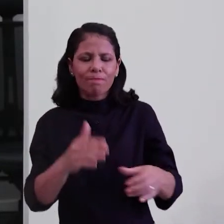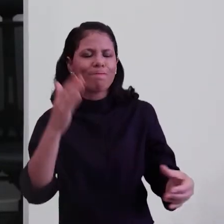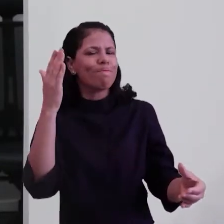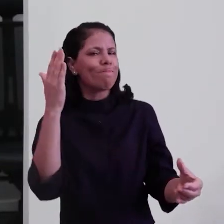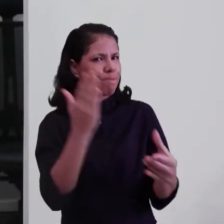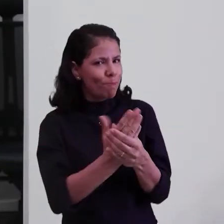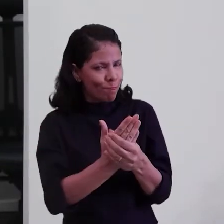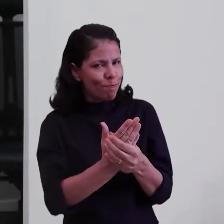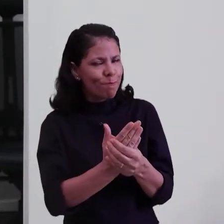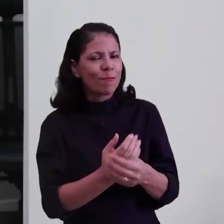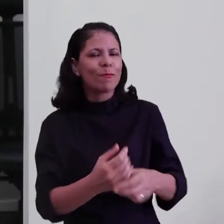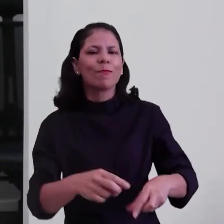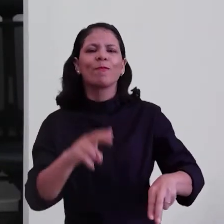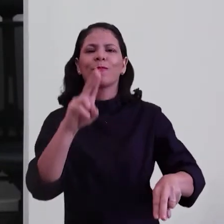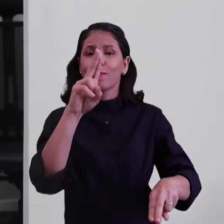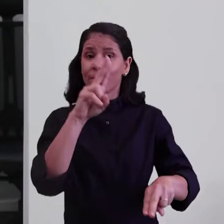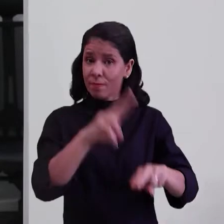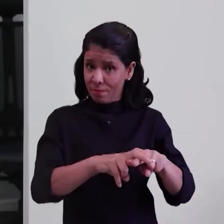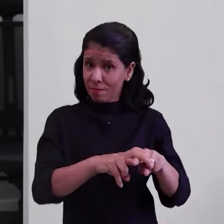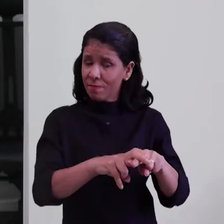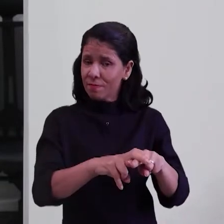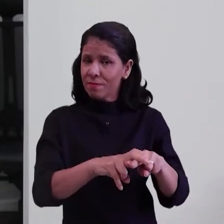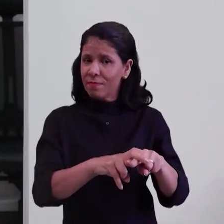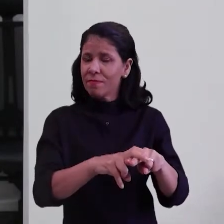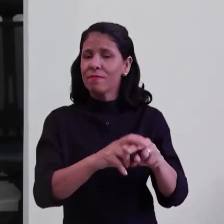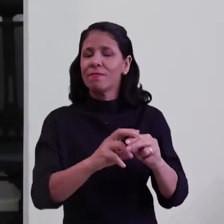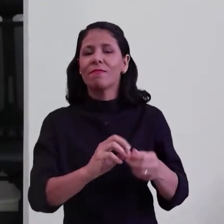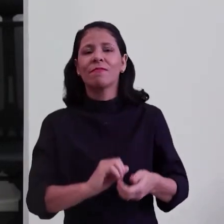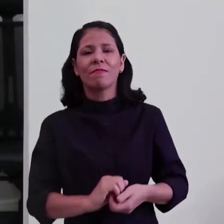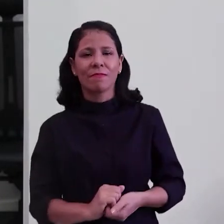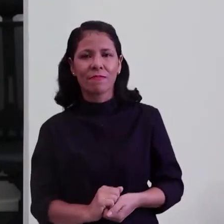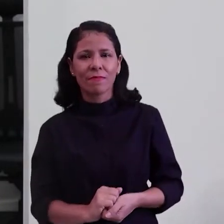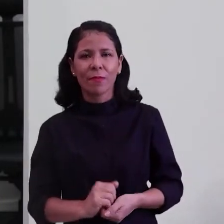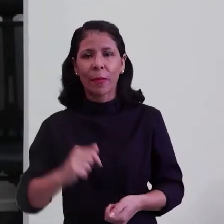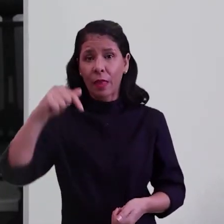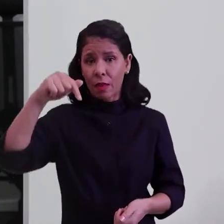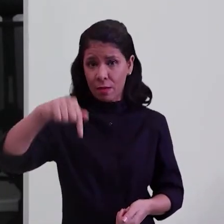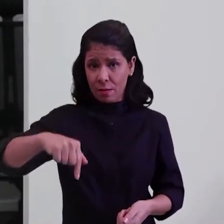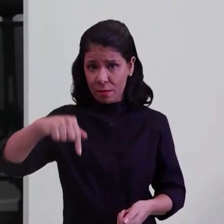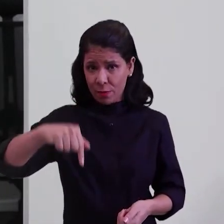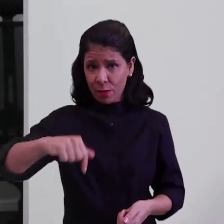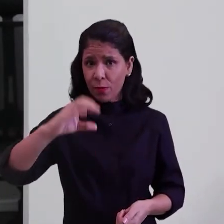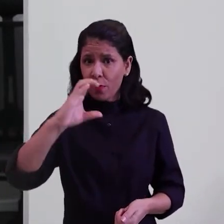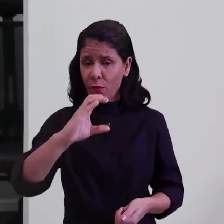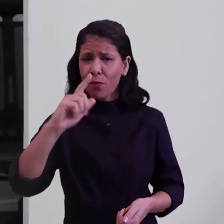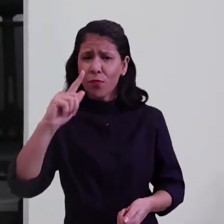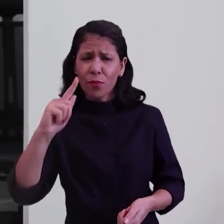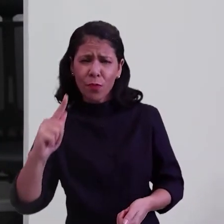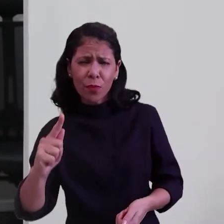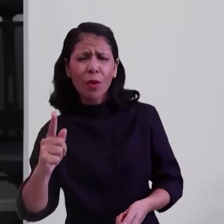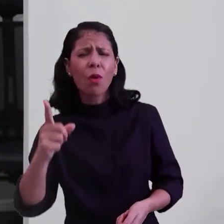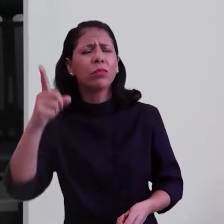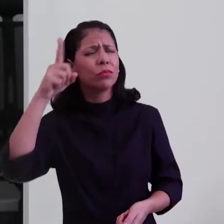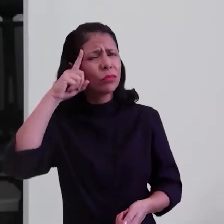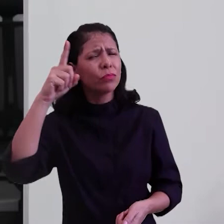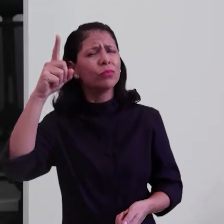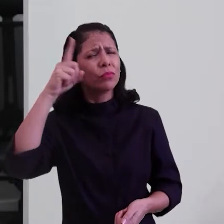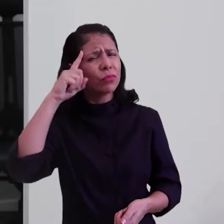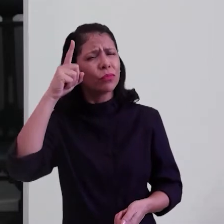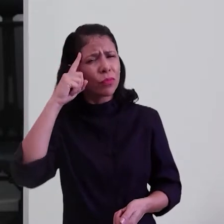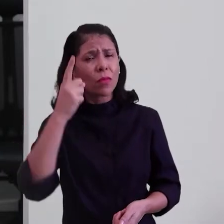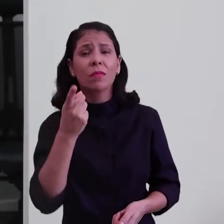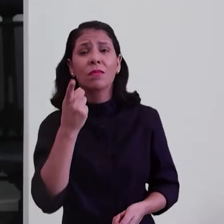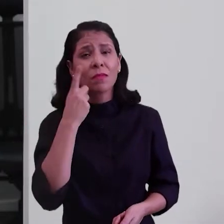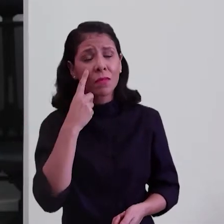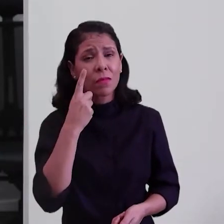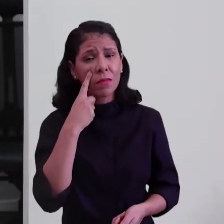dados no inquérito e no boletim de ocorrência e esta pessoa estará presa. Aqui nas varas criminais da comarca de Campo Grande,